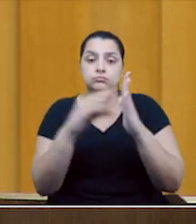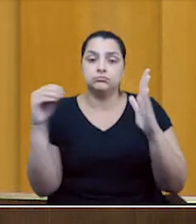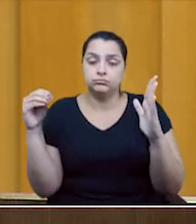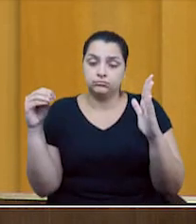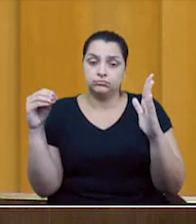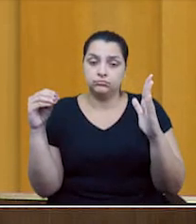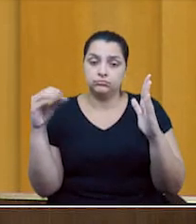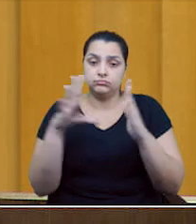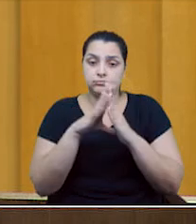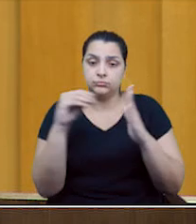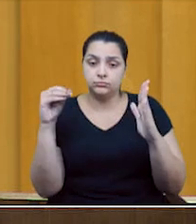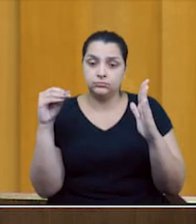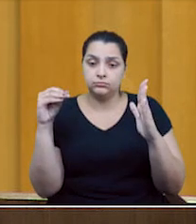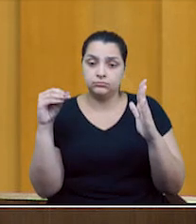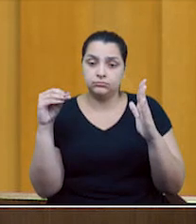que apresentamos